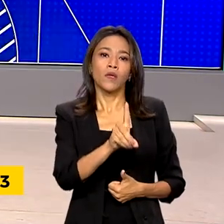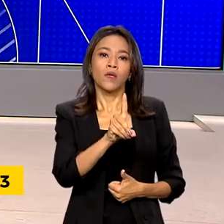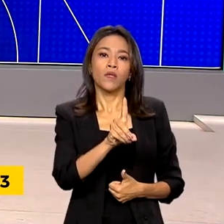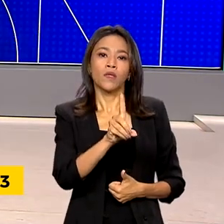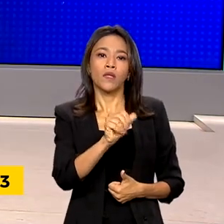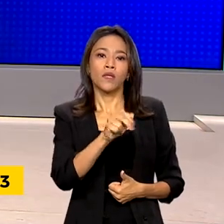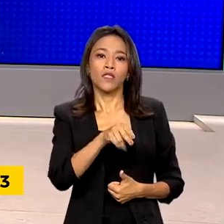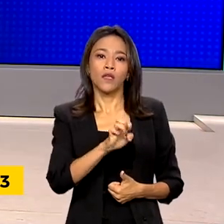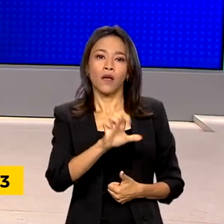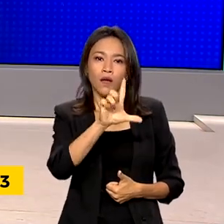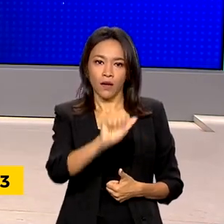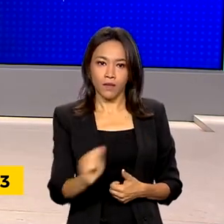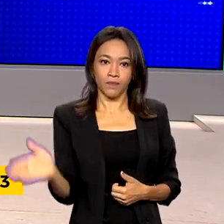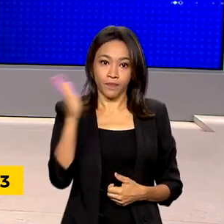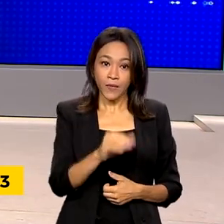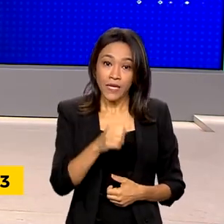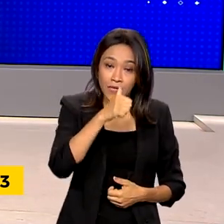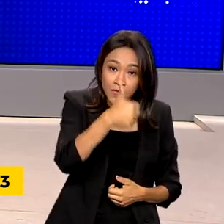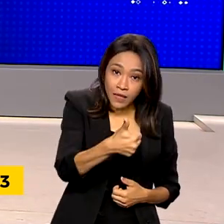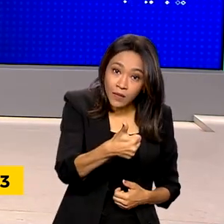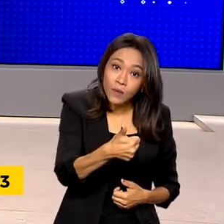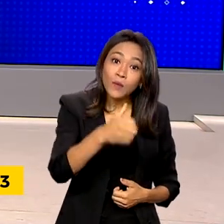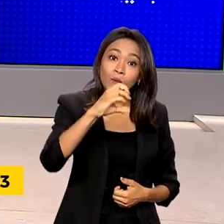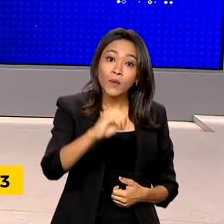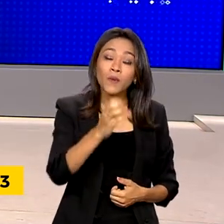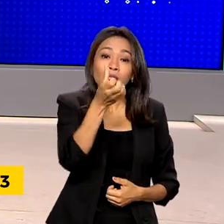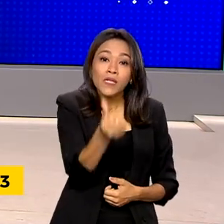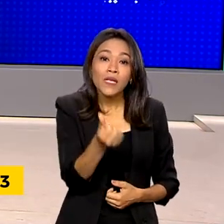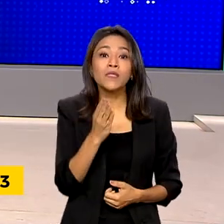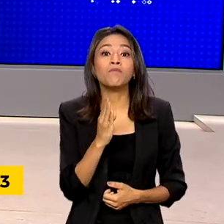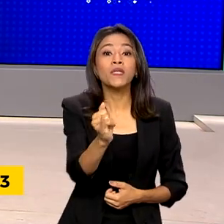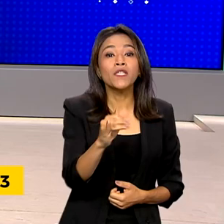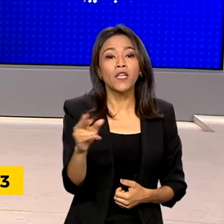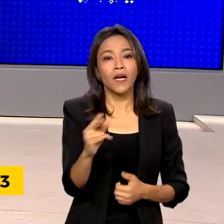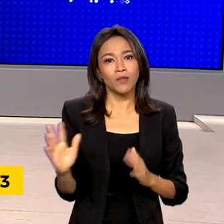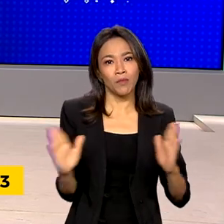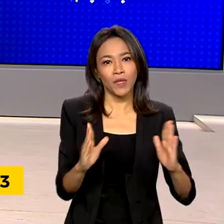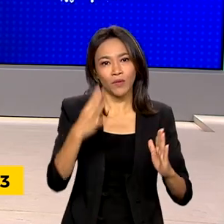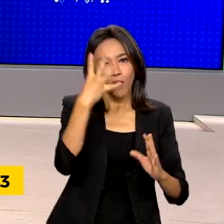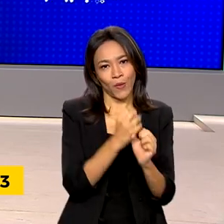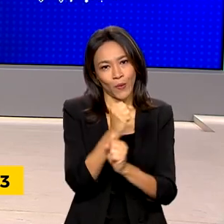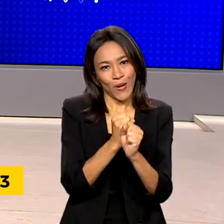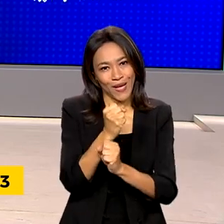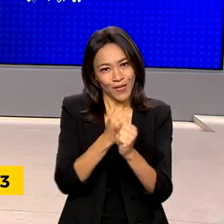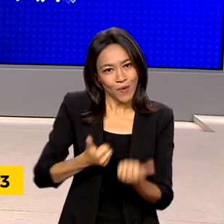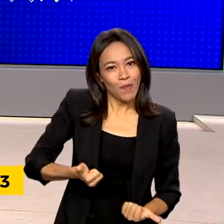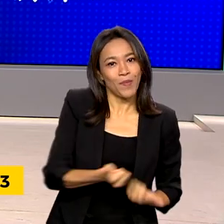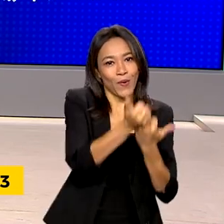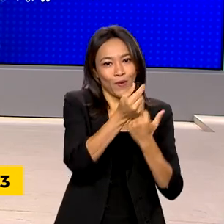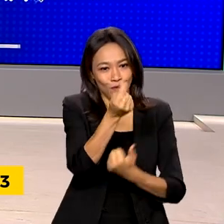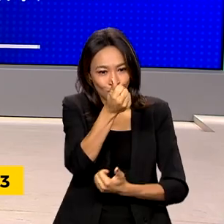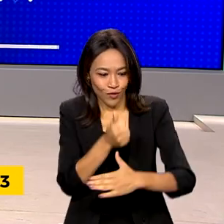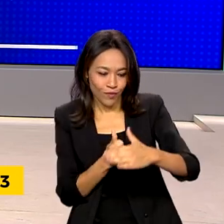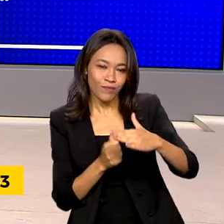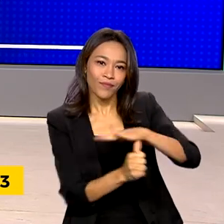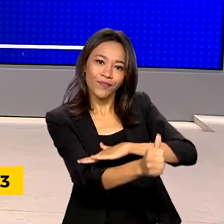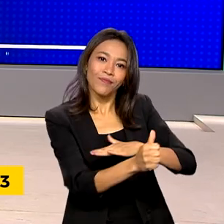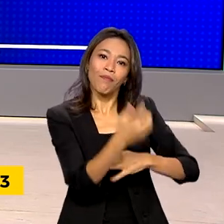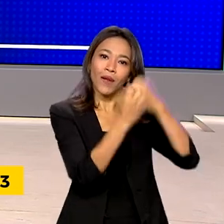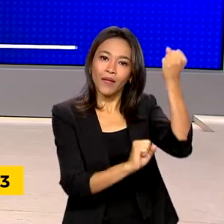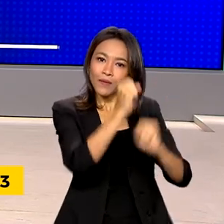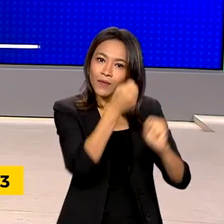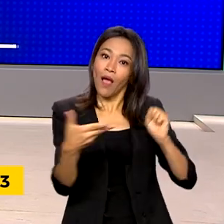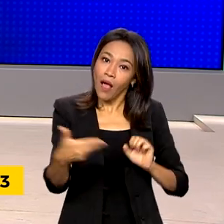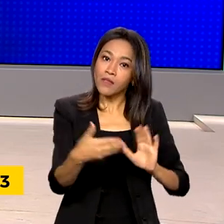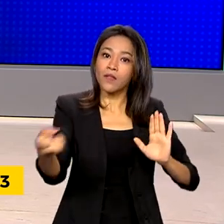106 bilhões de reais nos próximos 4 anos para a indústria. É o que prevê a nova política do